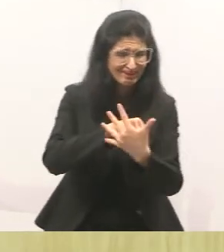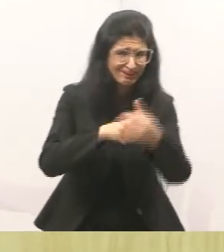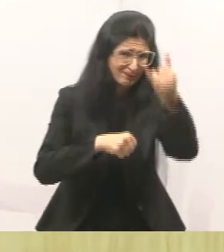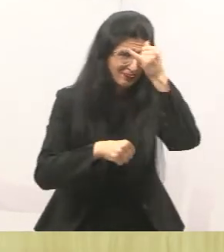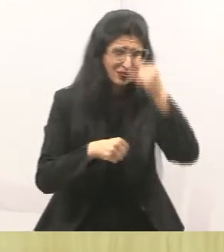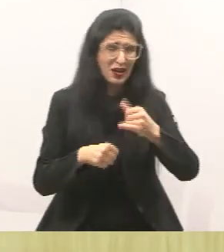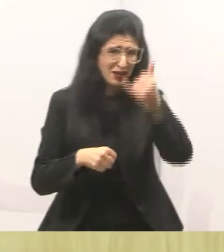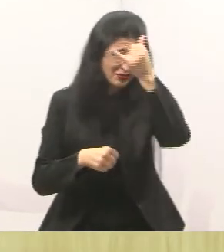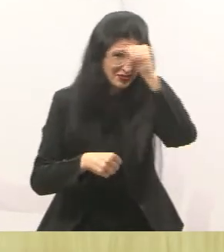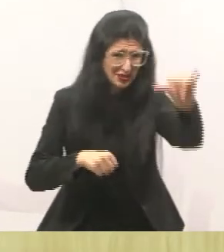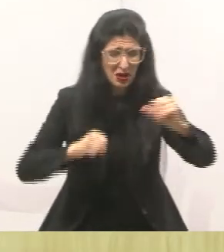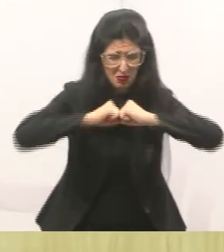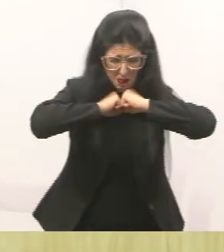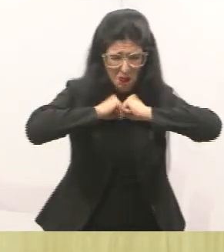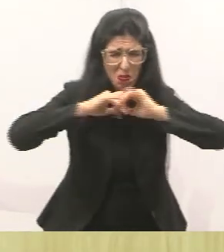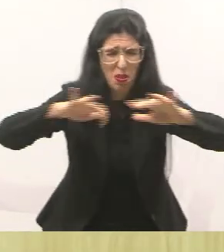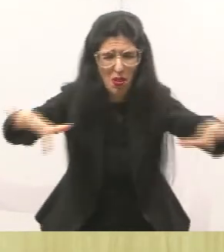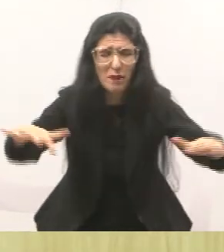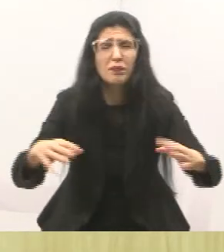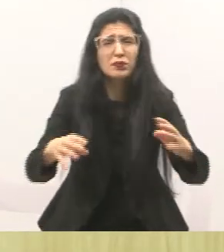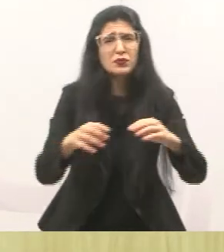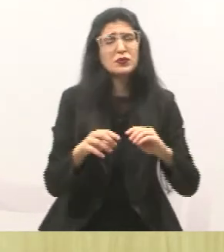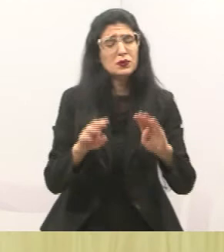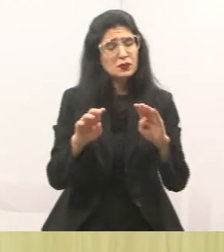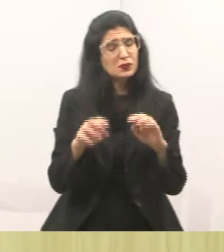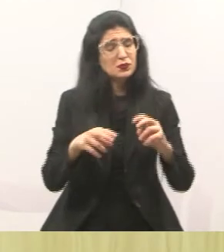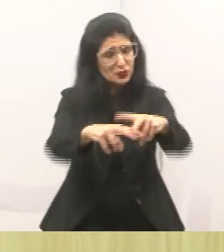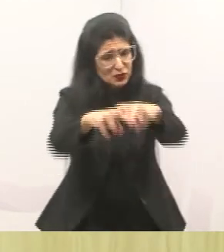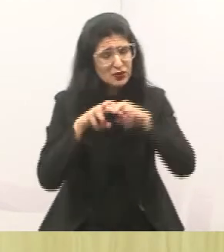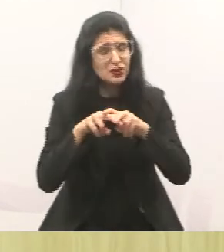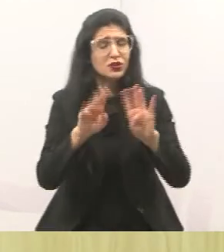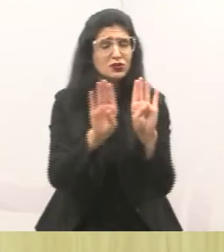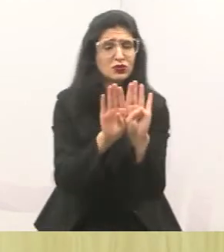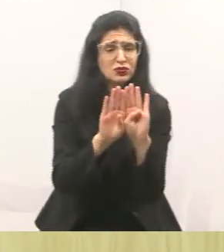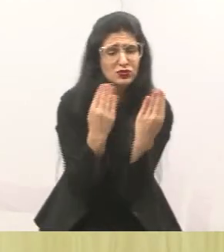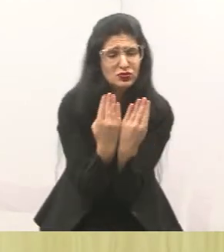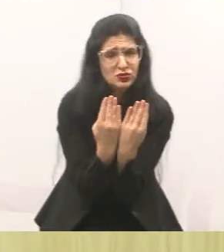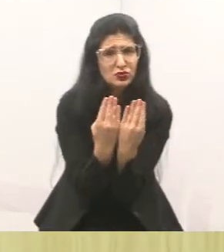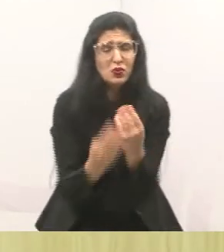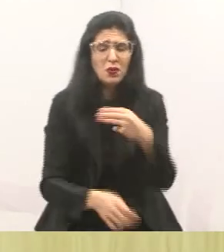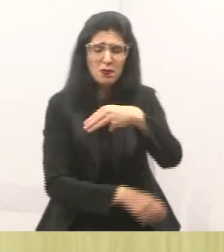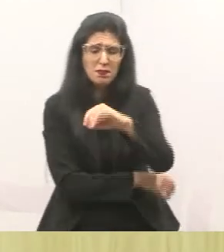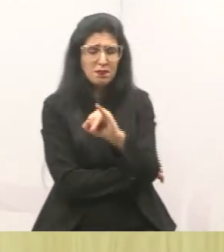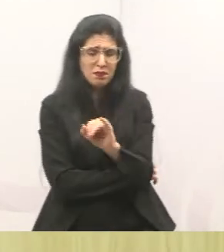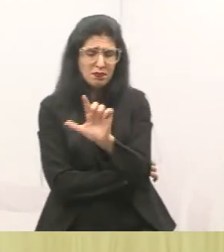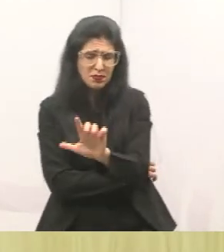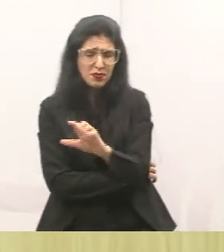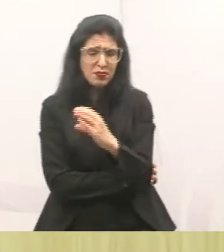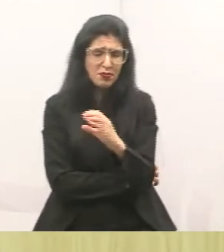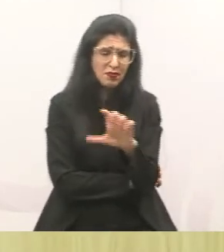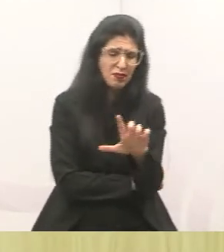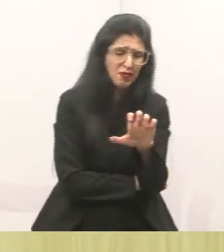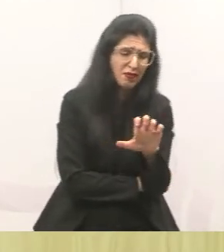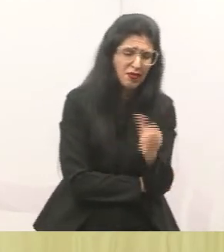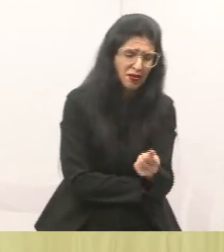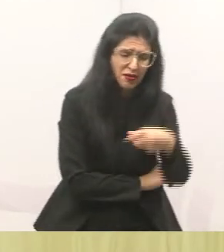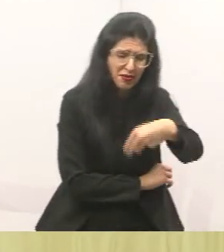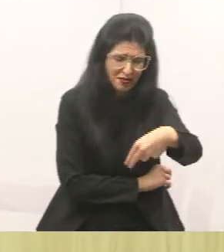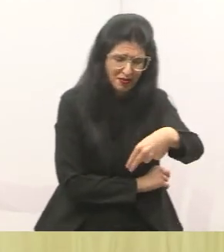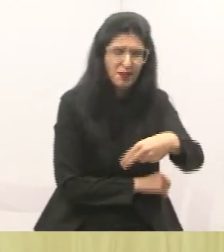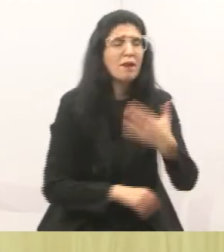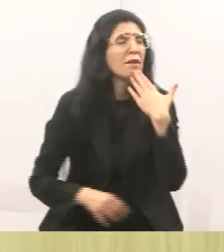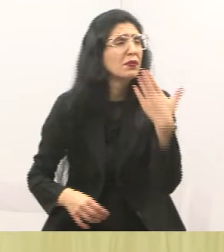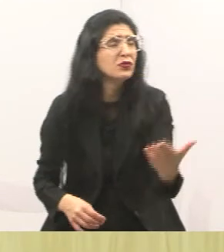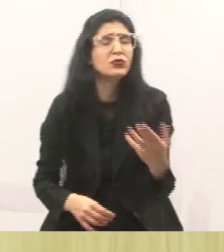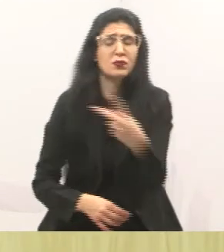o contrato firmado com a empresa Milclean para a prestação de serviço em todos os estabelecimentos públicos, requeremos ao excelentíssimo senhor presidente